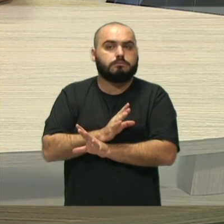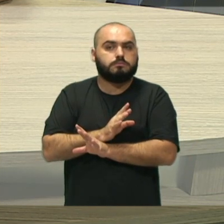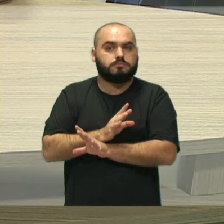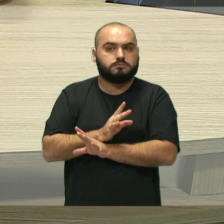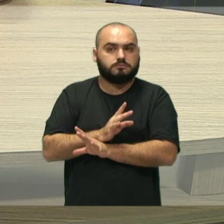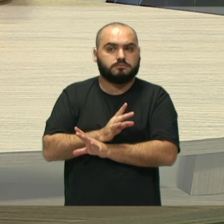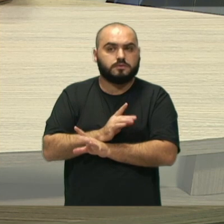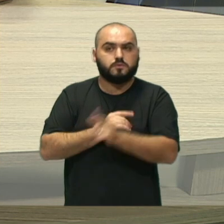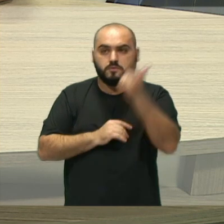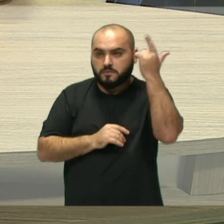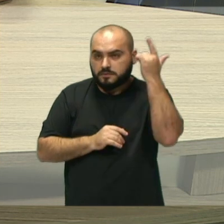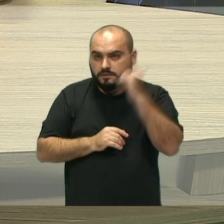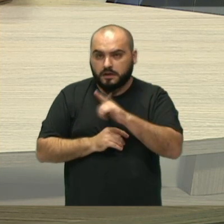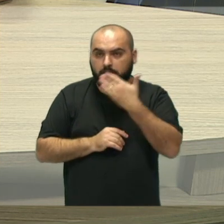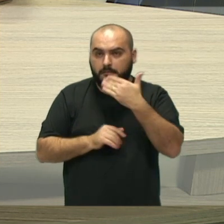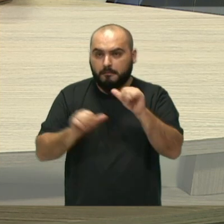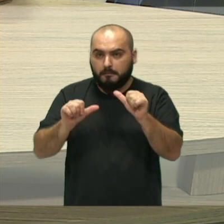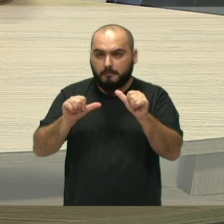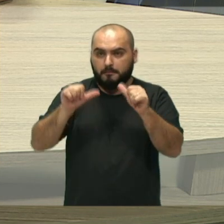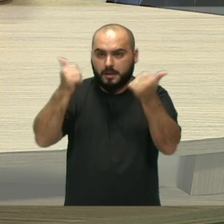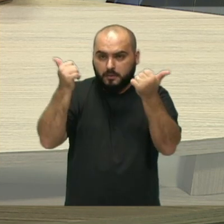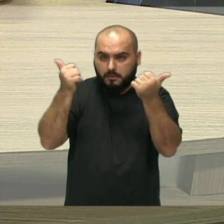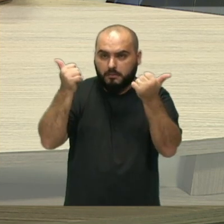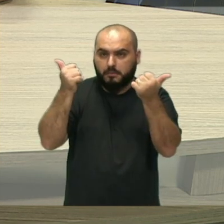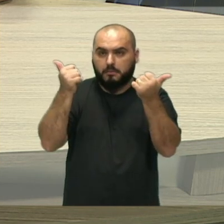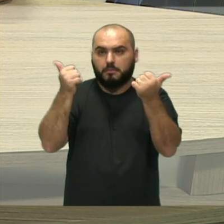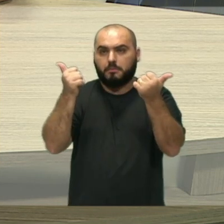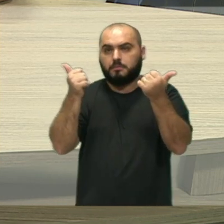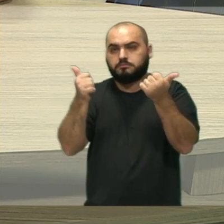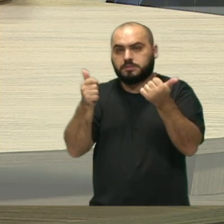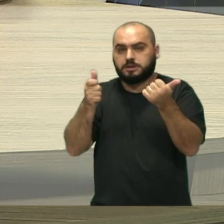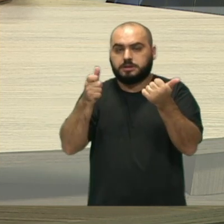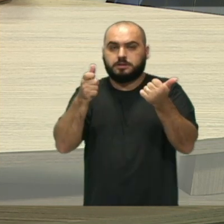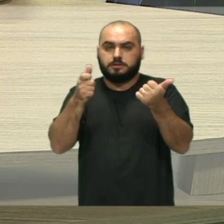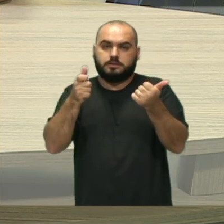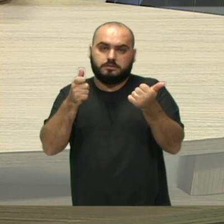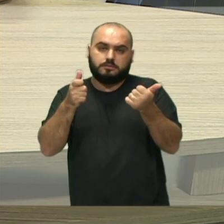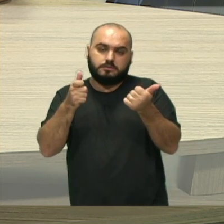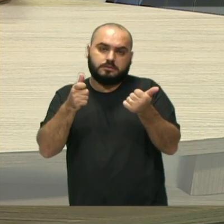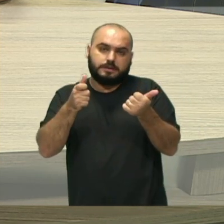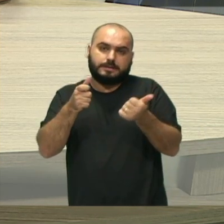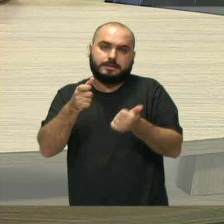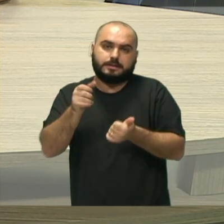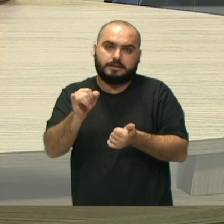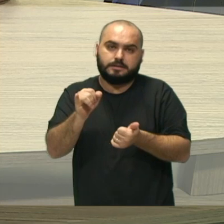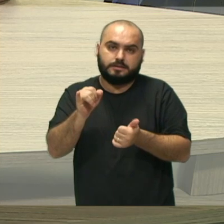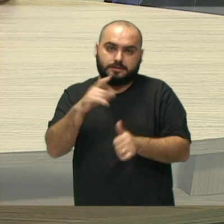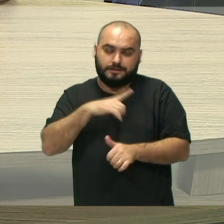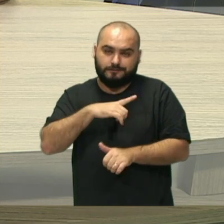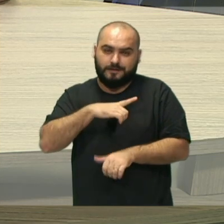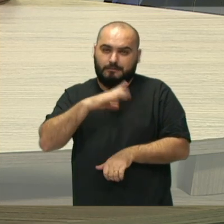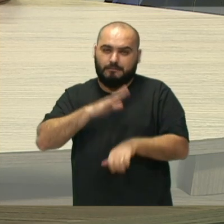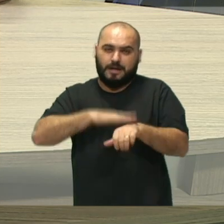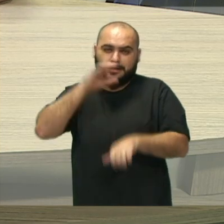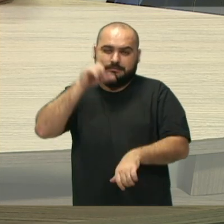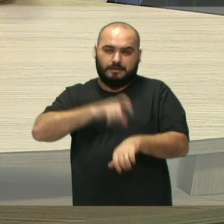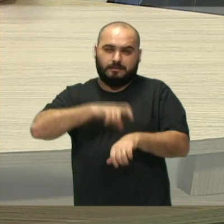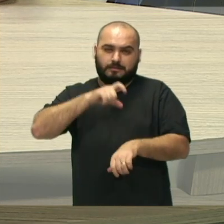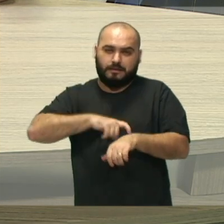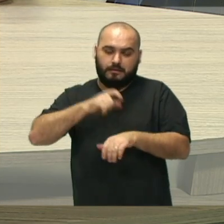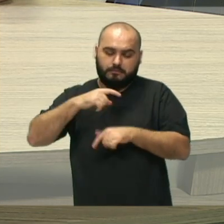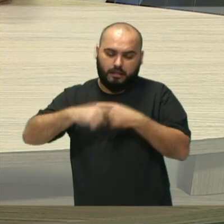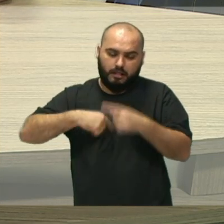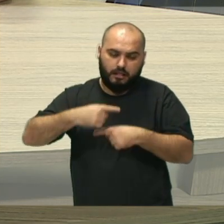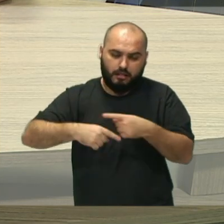tratar melhor essa questão, se isso se proliferar ainda mais, quer dizer, se for muito mais no